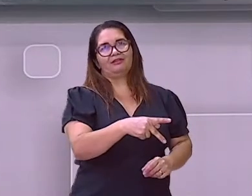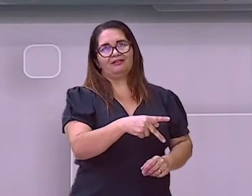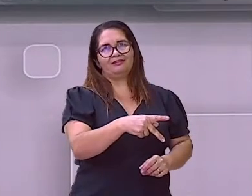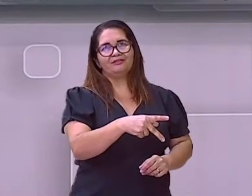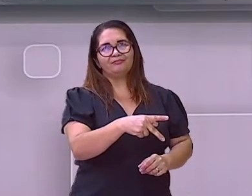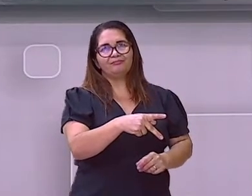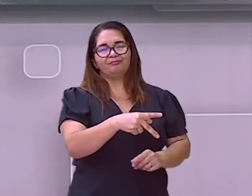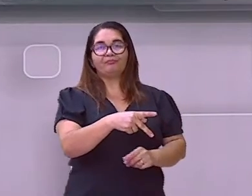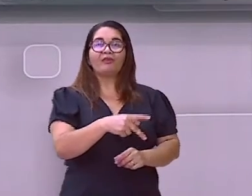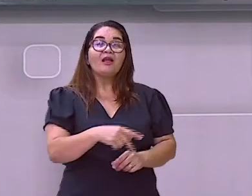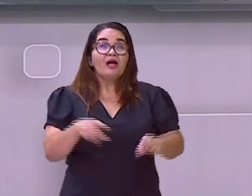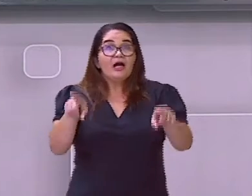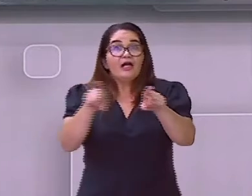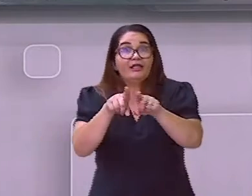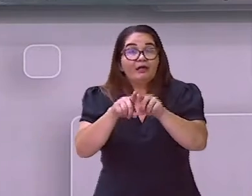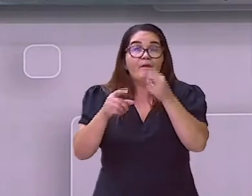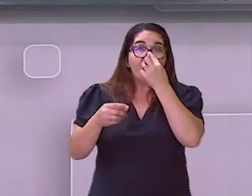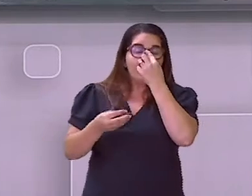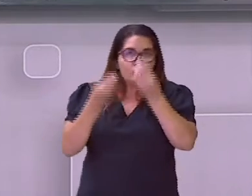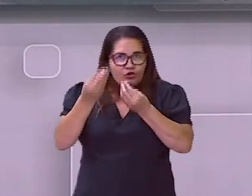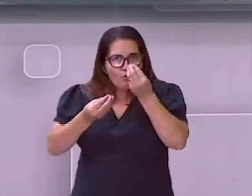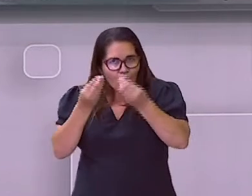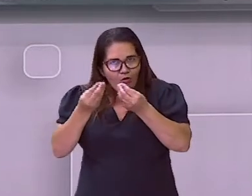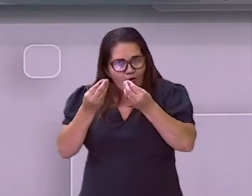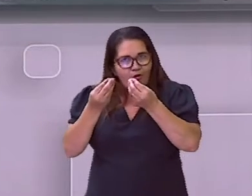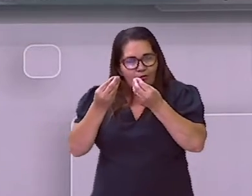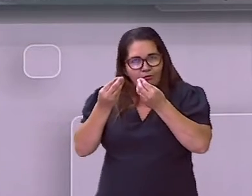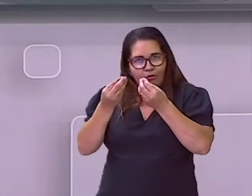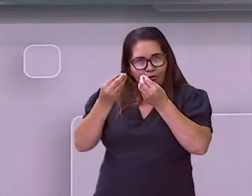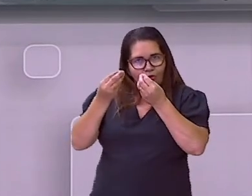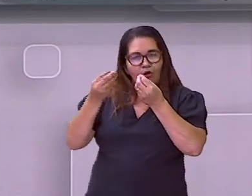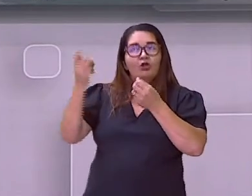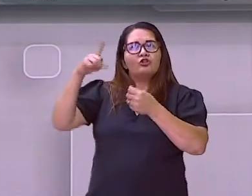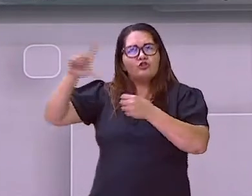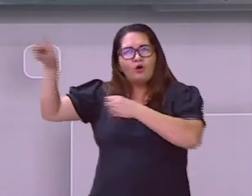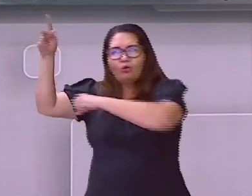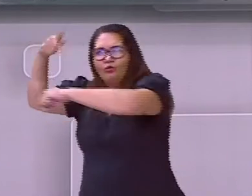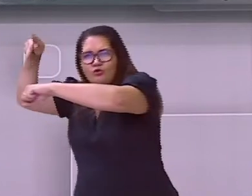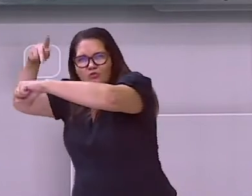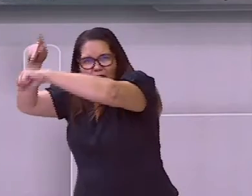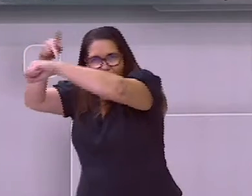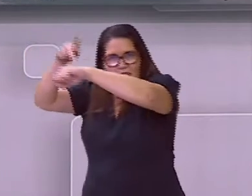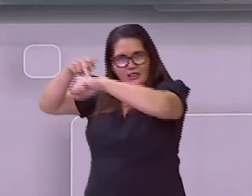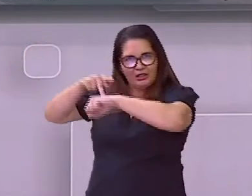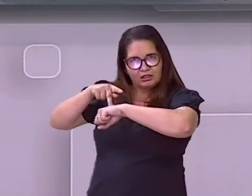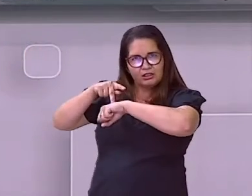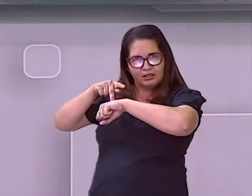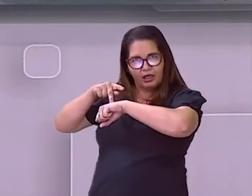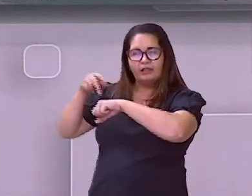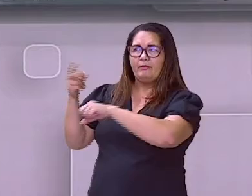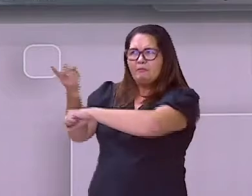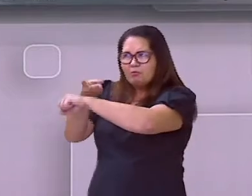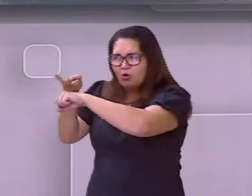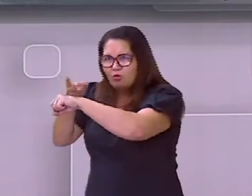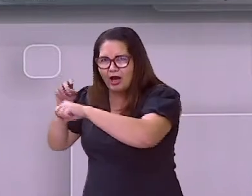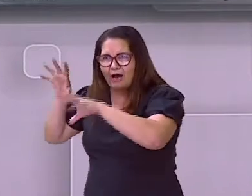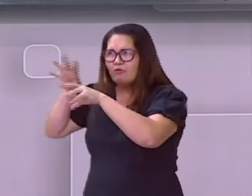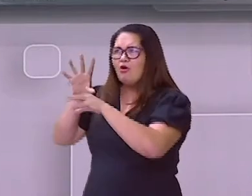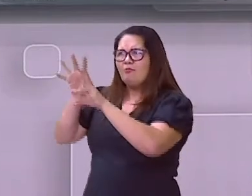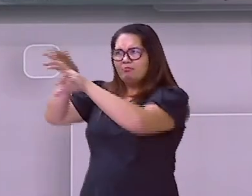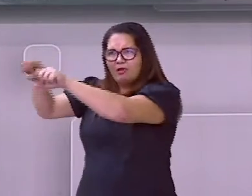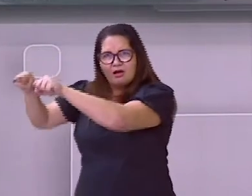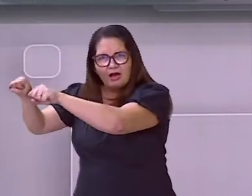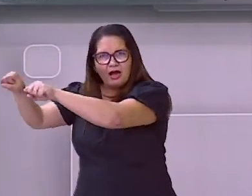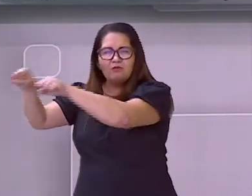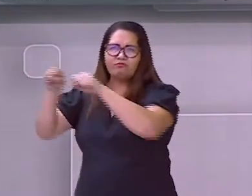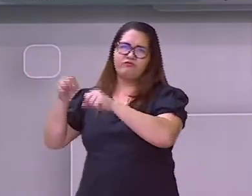Ok? E trouxeram escravos de outros lugares, os africanos, e